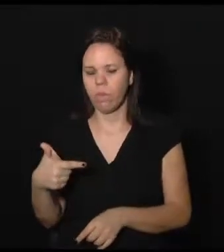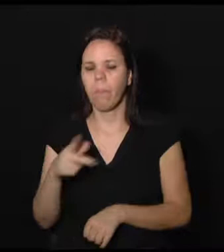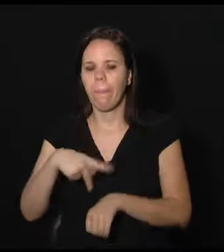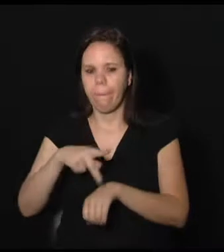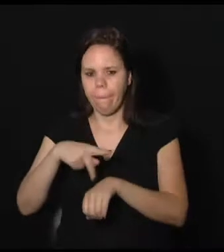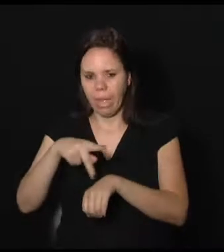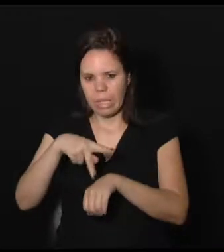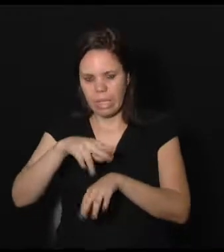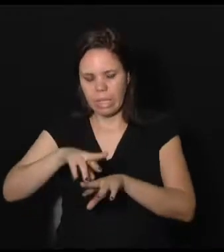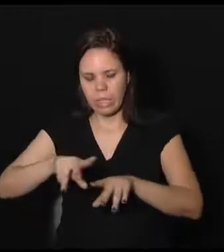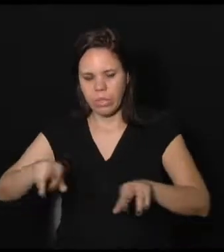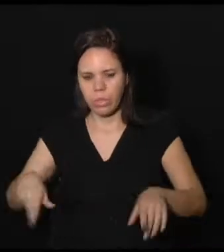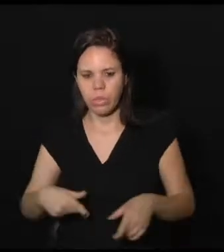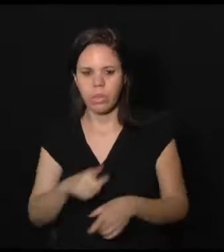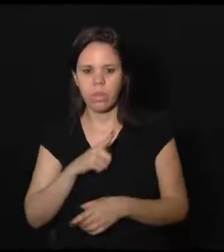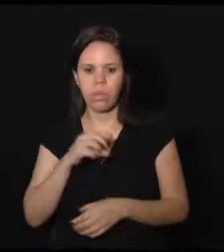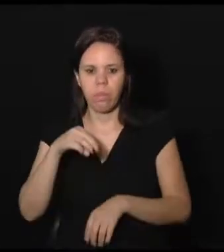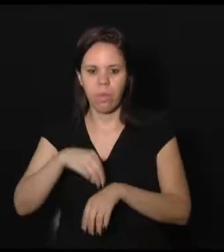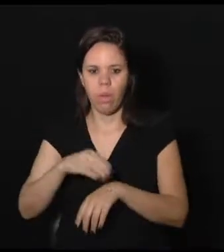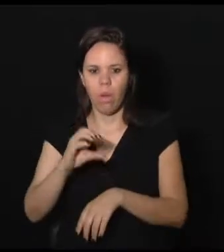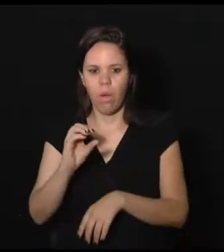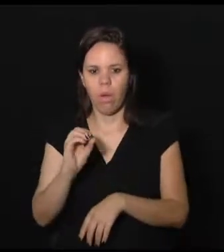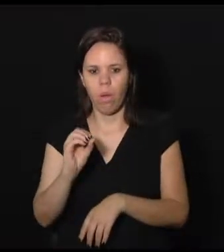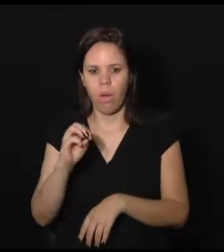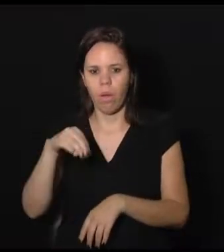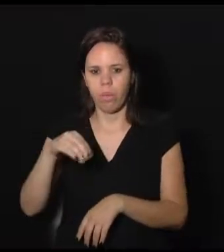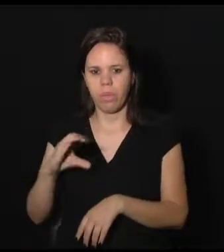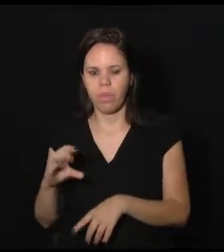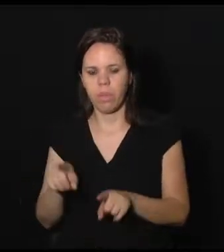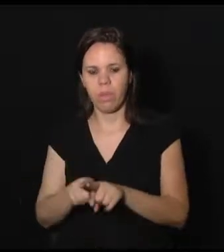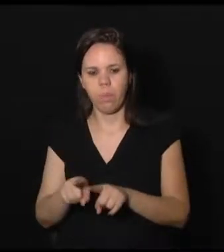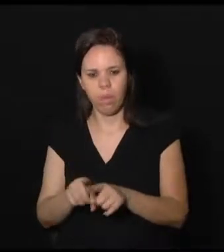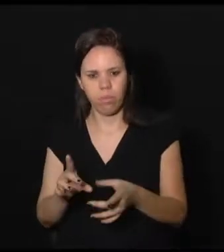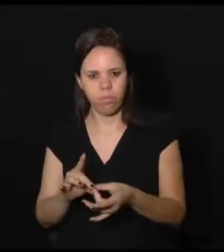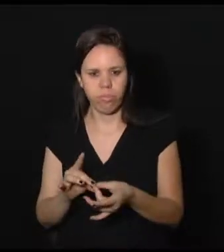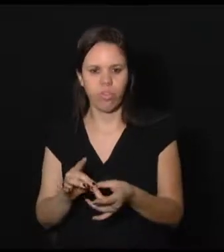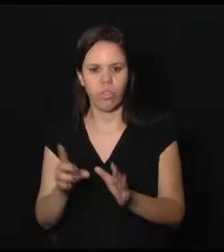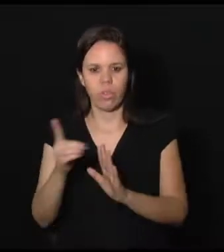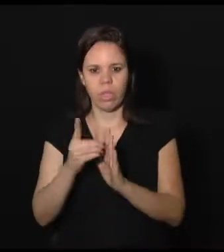Ele foi internalizado, né, no ordenamento jurídico nacional pelo decreto